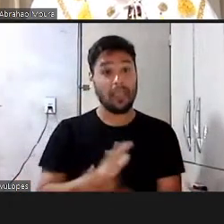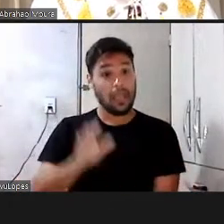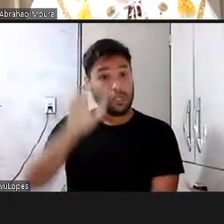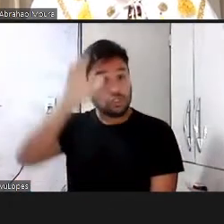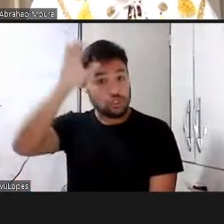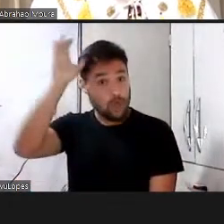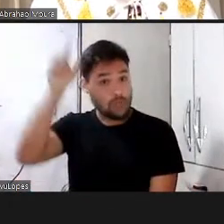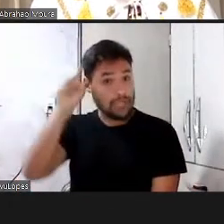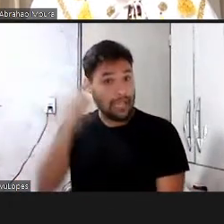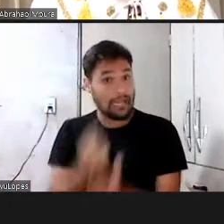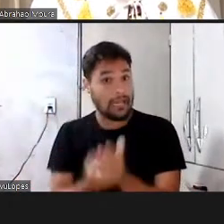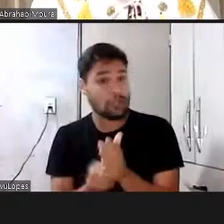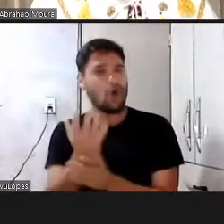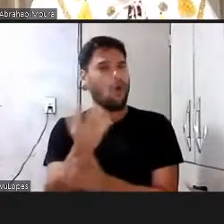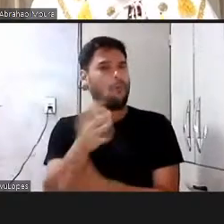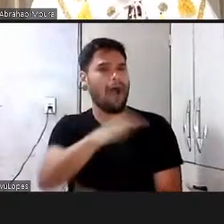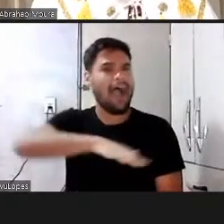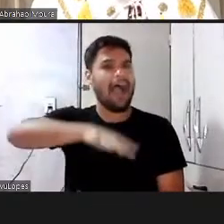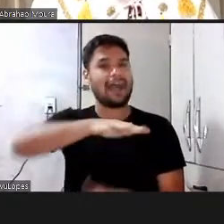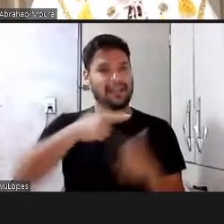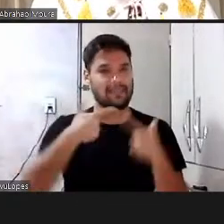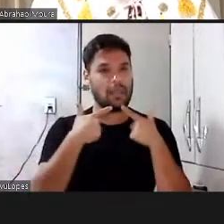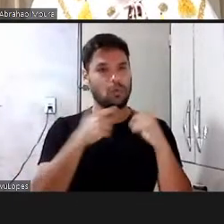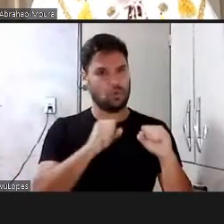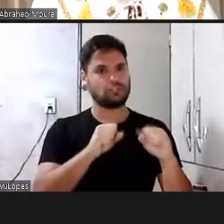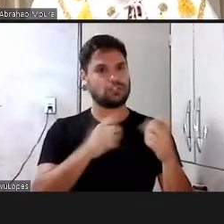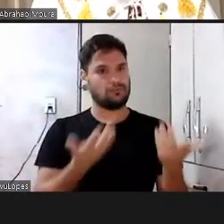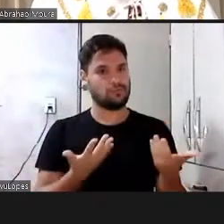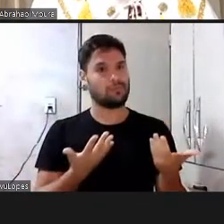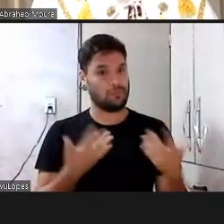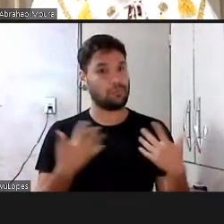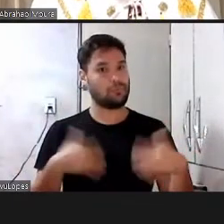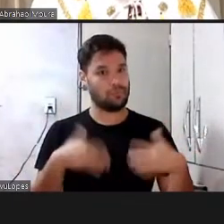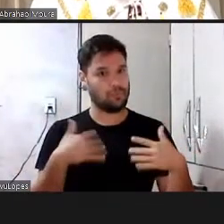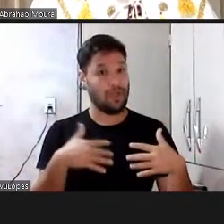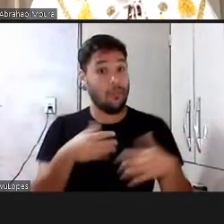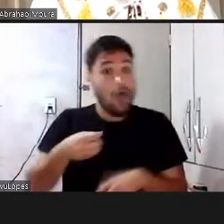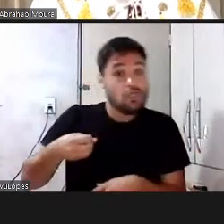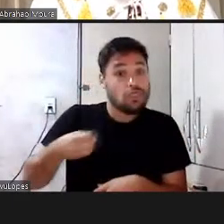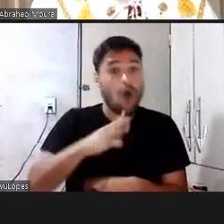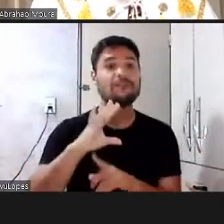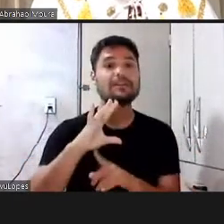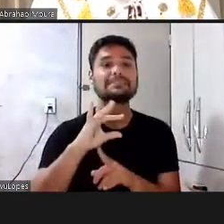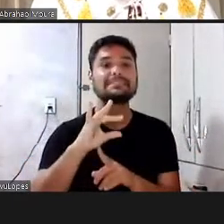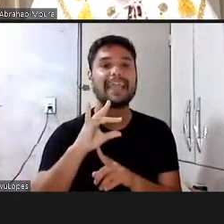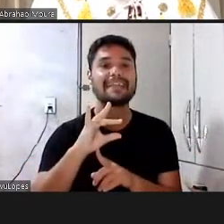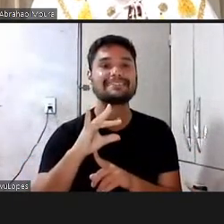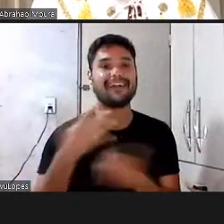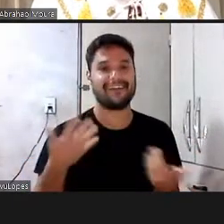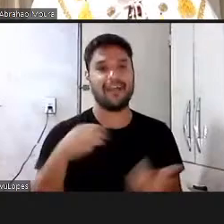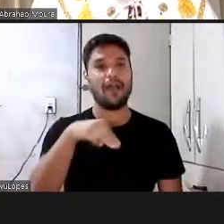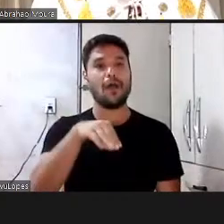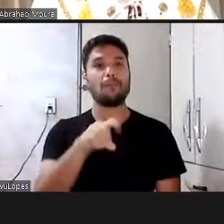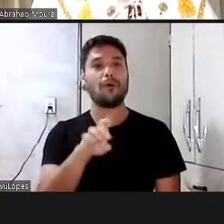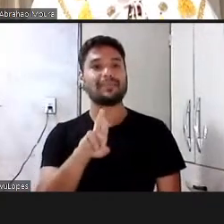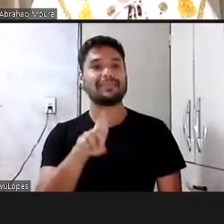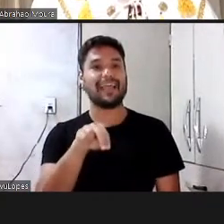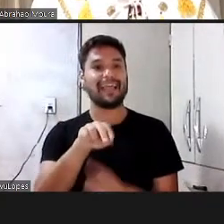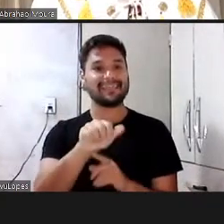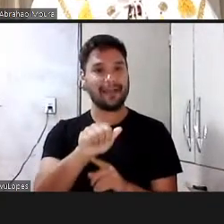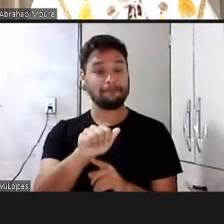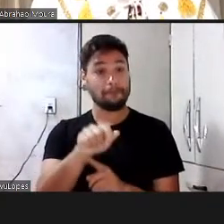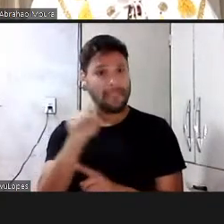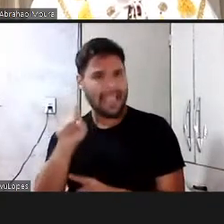campo na linguística, então considerada uma nova ciência moderna. Sua mente crítica e